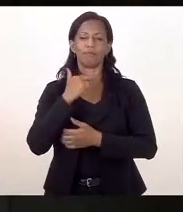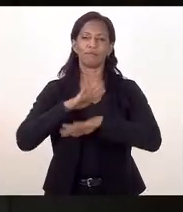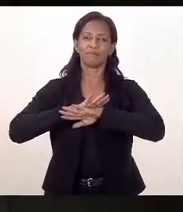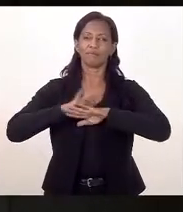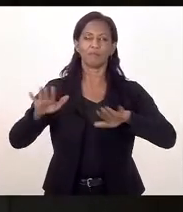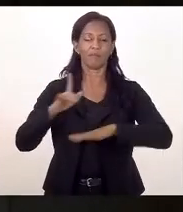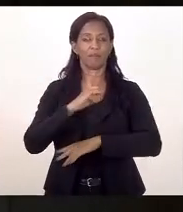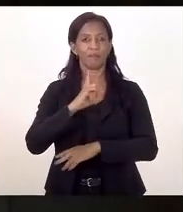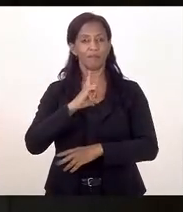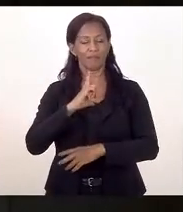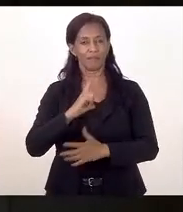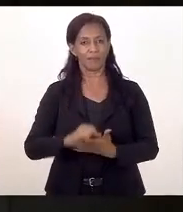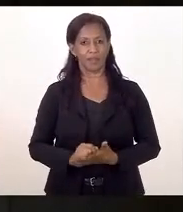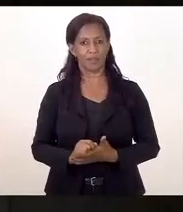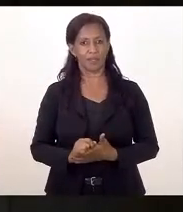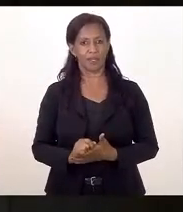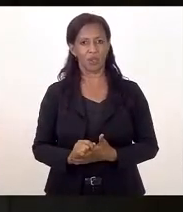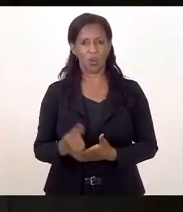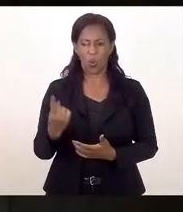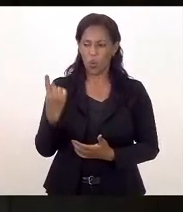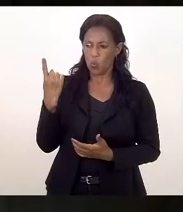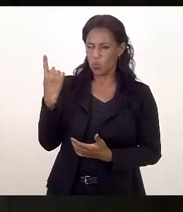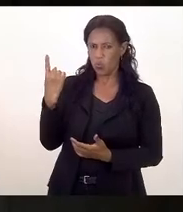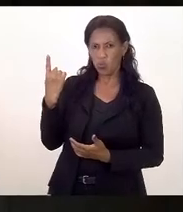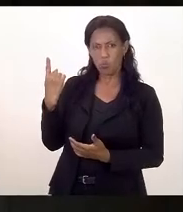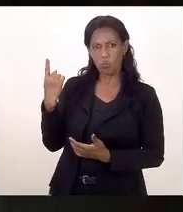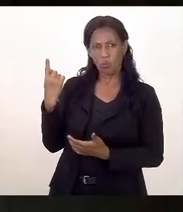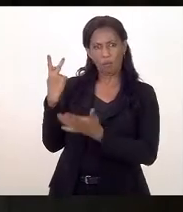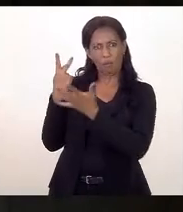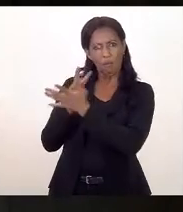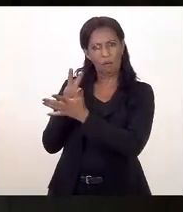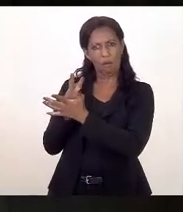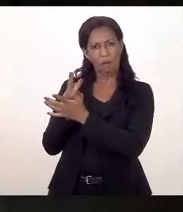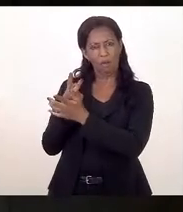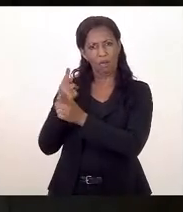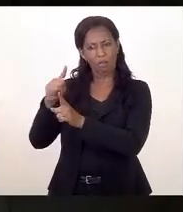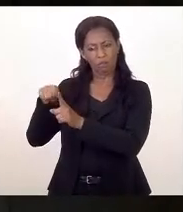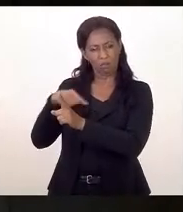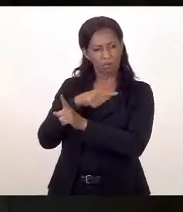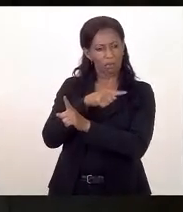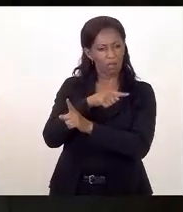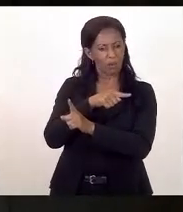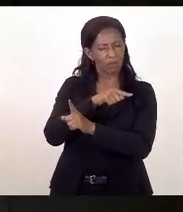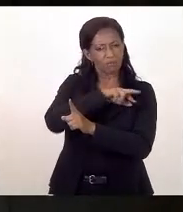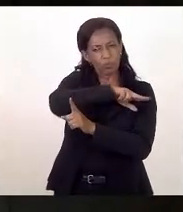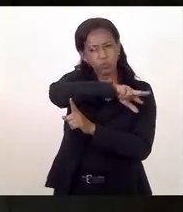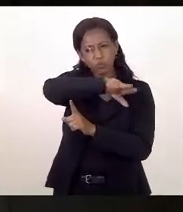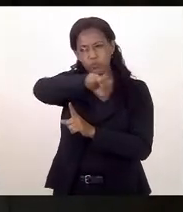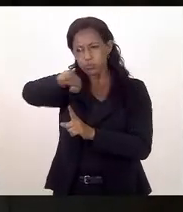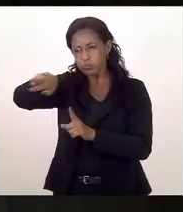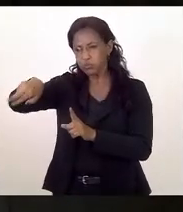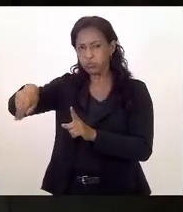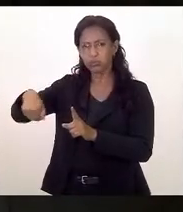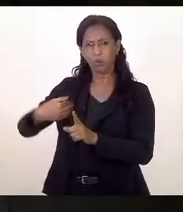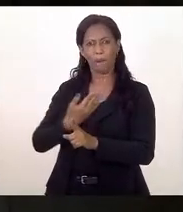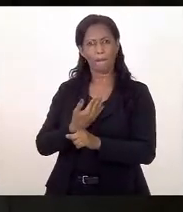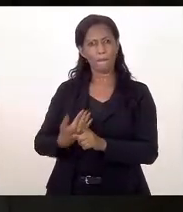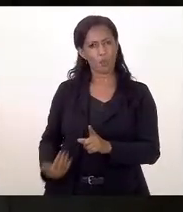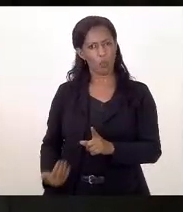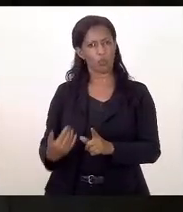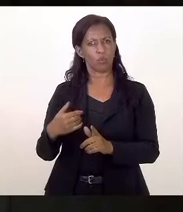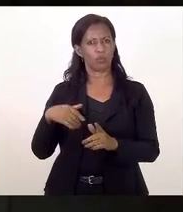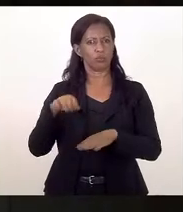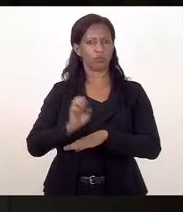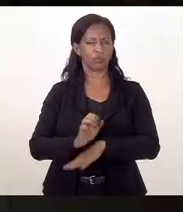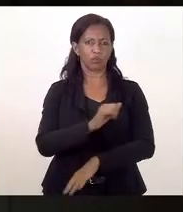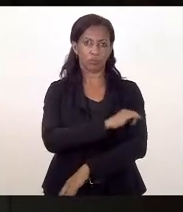para termos um patinho feio dentre as universidades e dentre todo o serviço público do Estado do Rio de Janeiro.